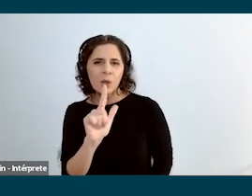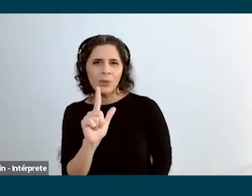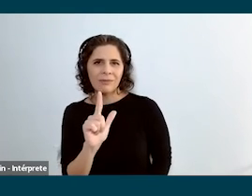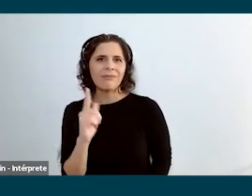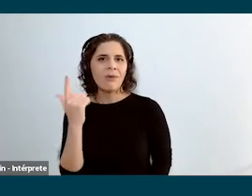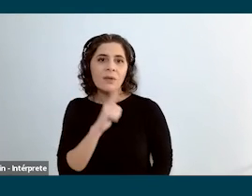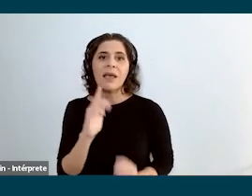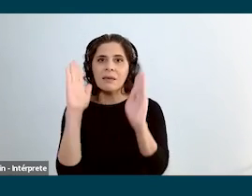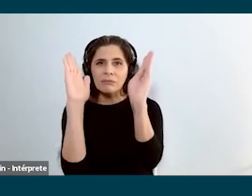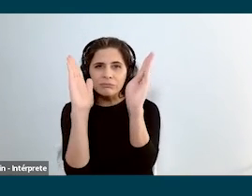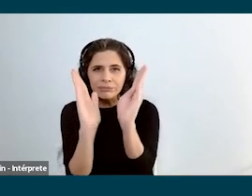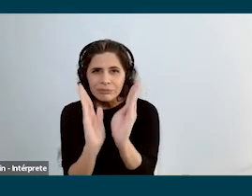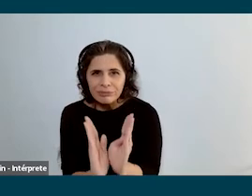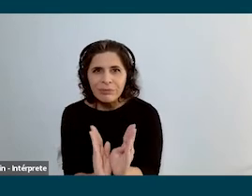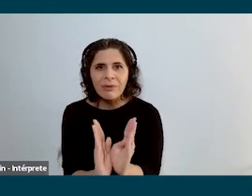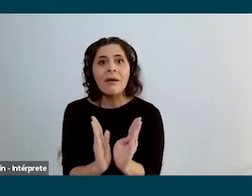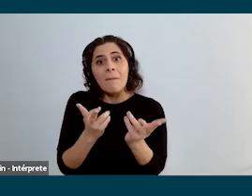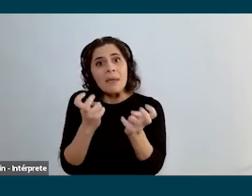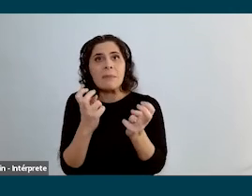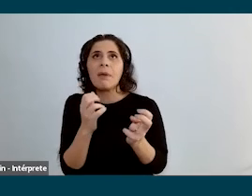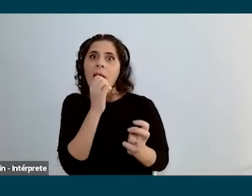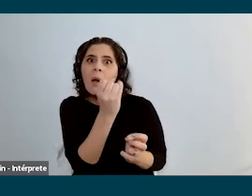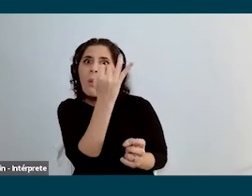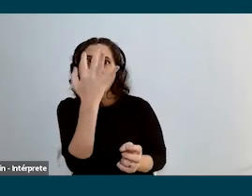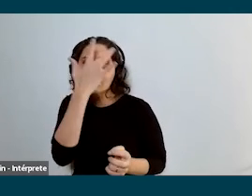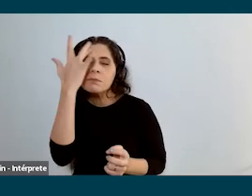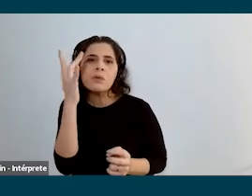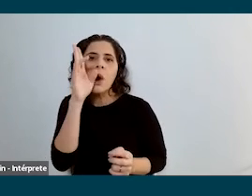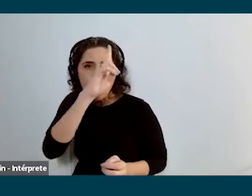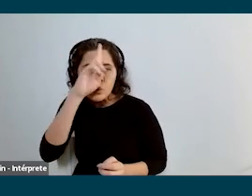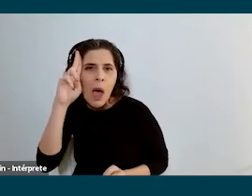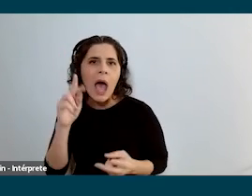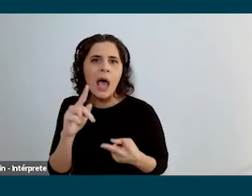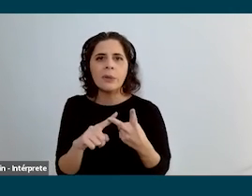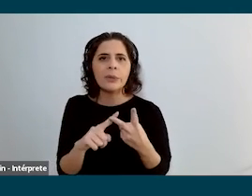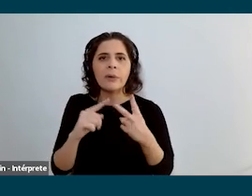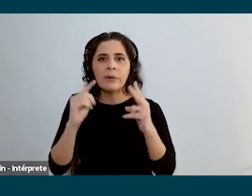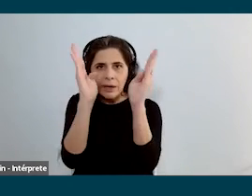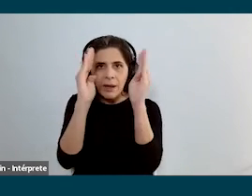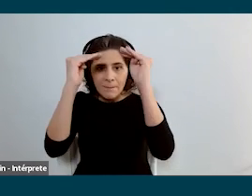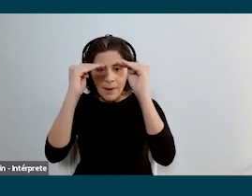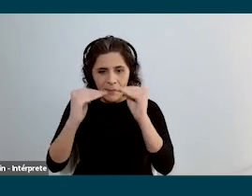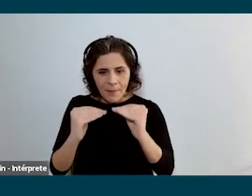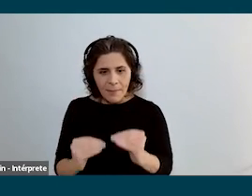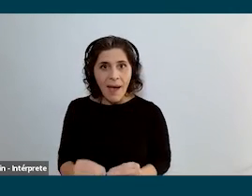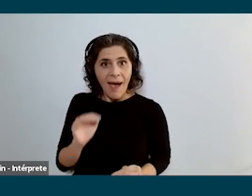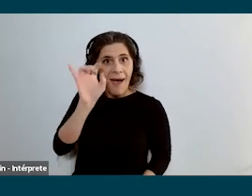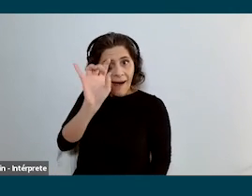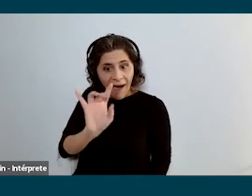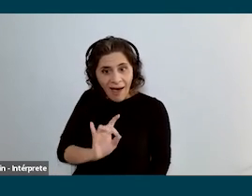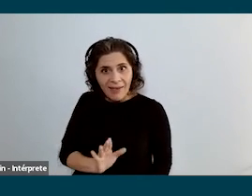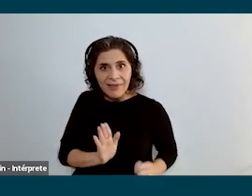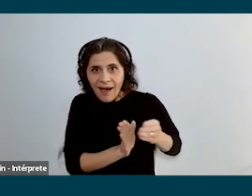jornada, a gente consegue entender como, por exemplo, a quantidade de usuários que a gente tem em cada etapa da jornada e onde tem oportunidade